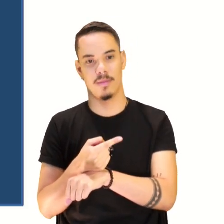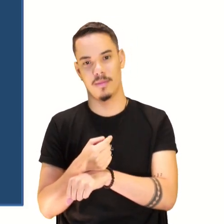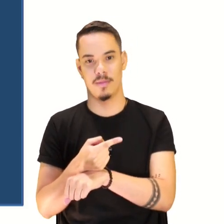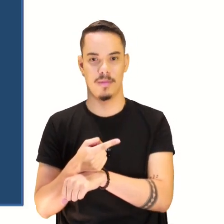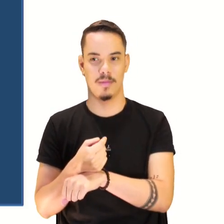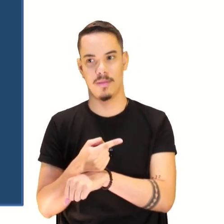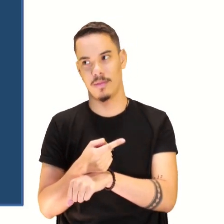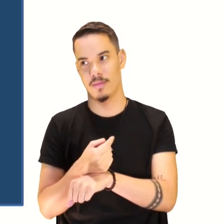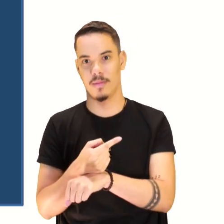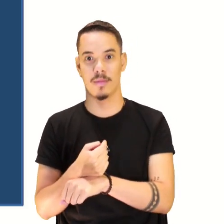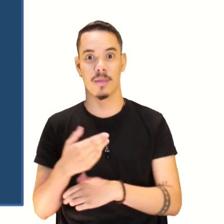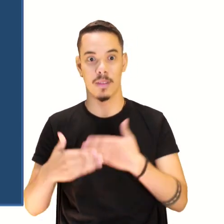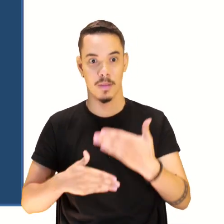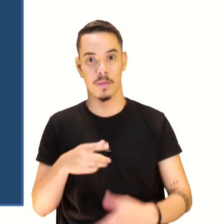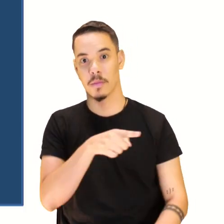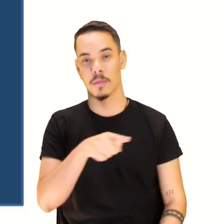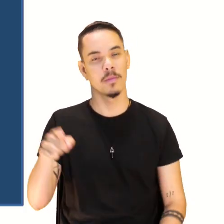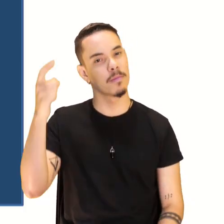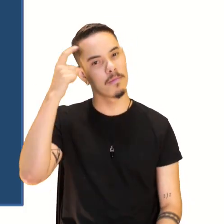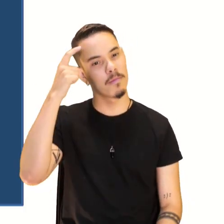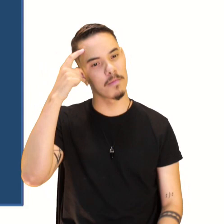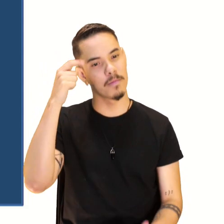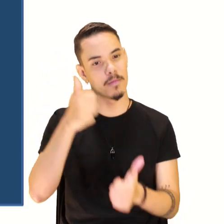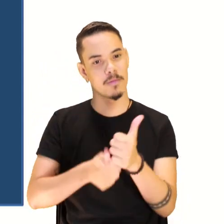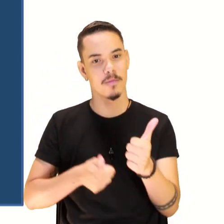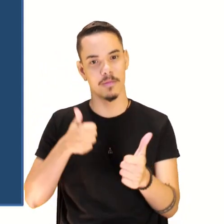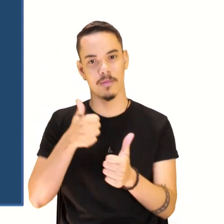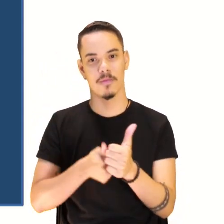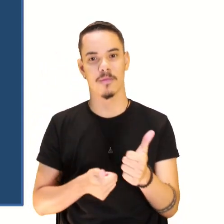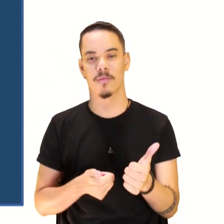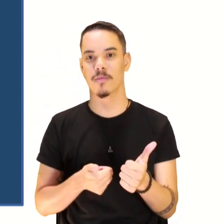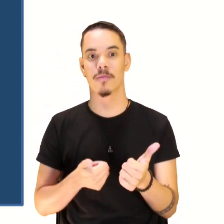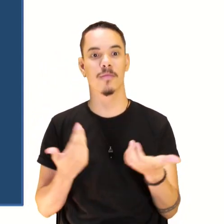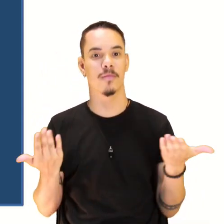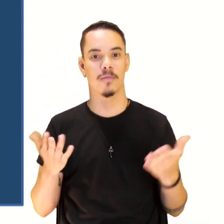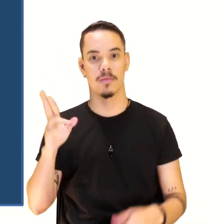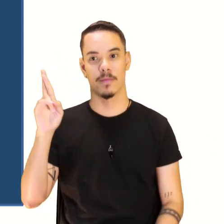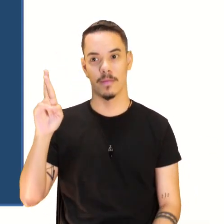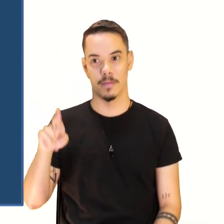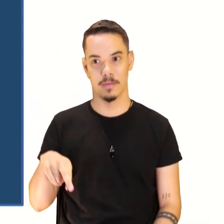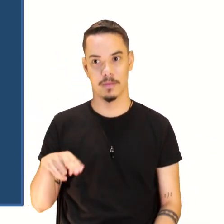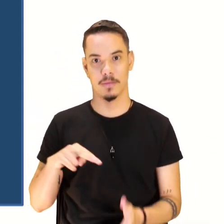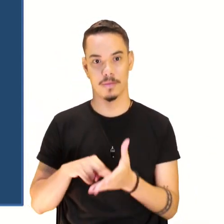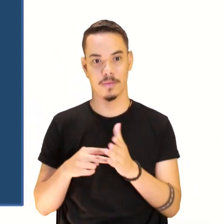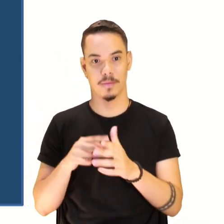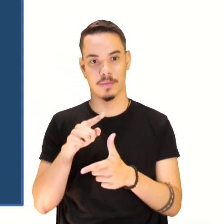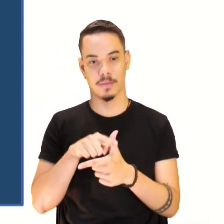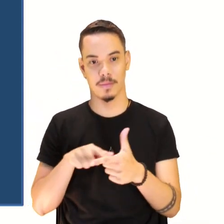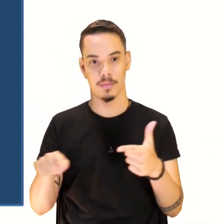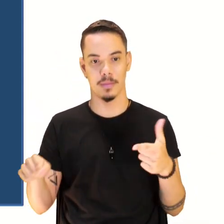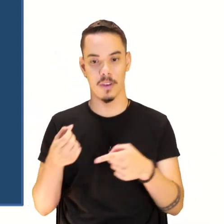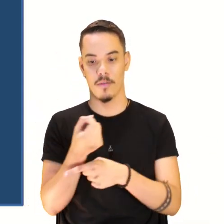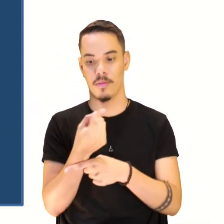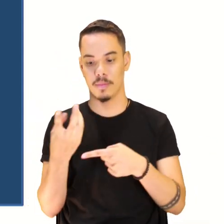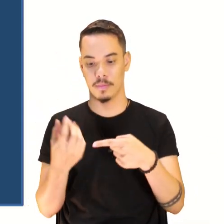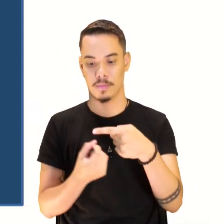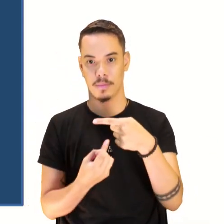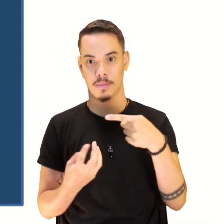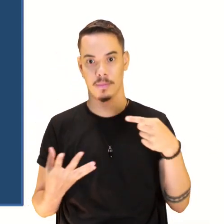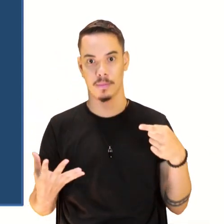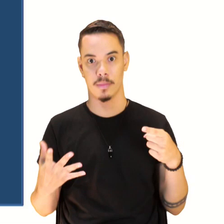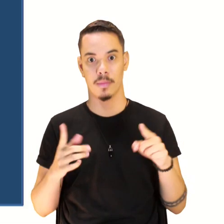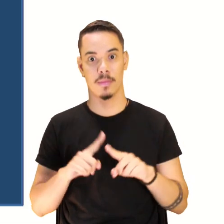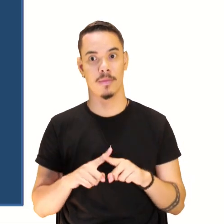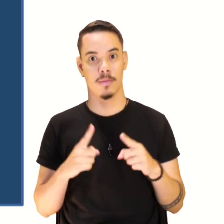E o tempo tá passando a galera tá pensando e aí razão é uma divisão é uma fração mas